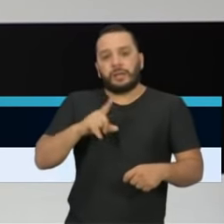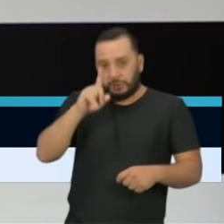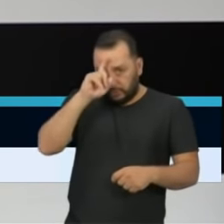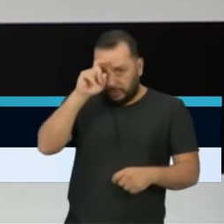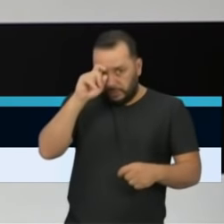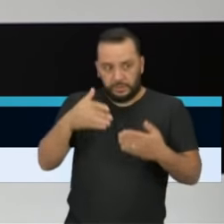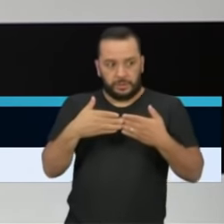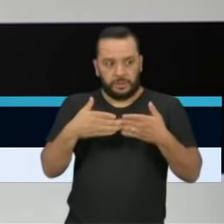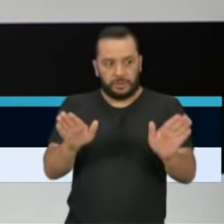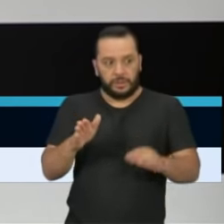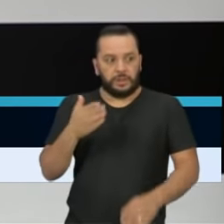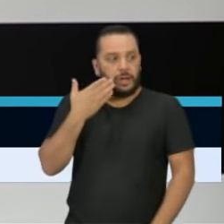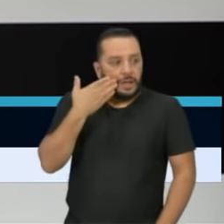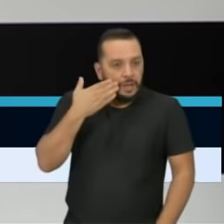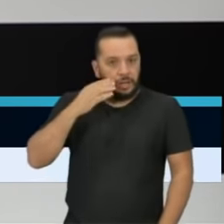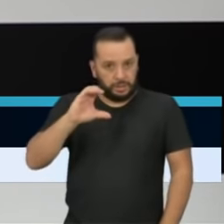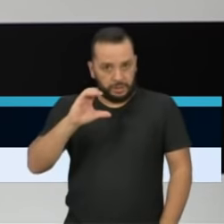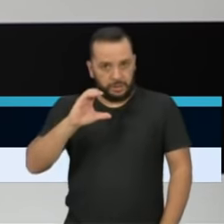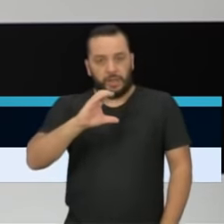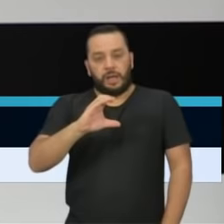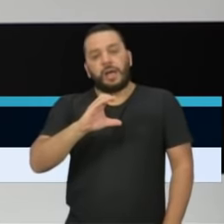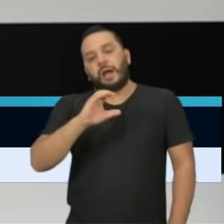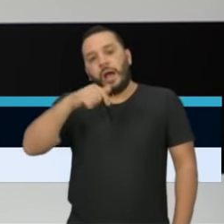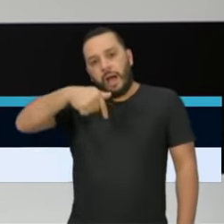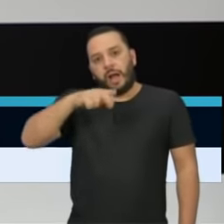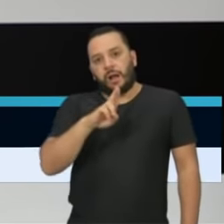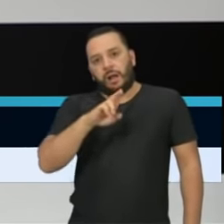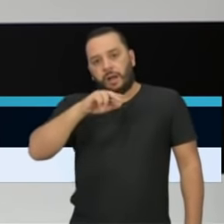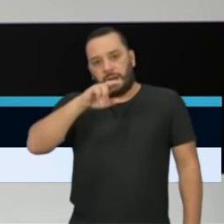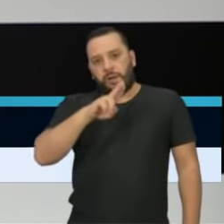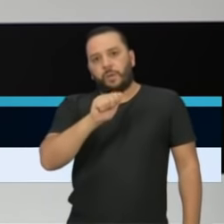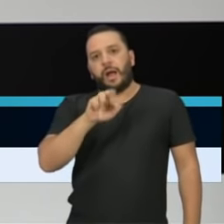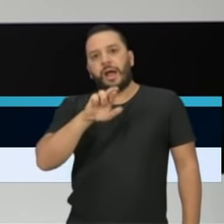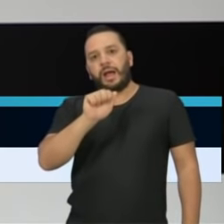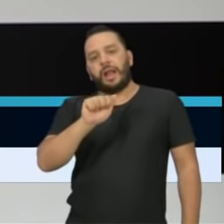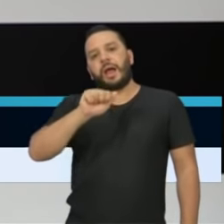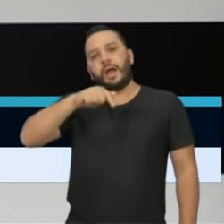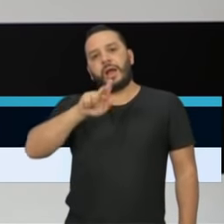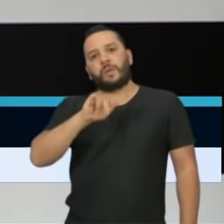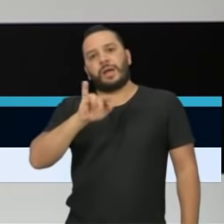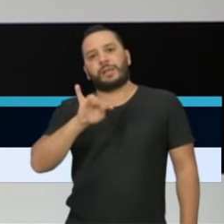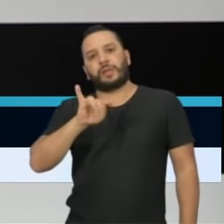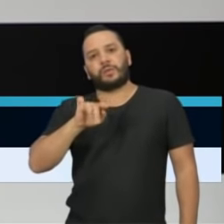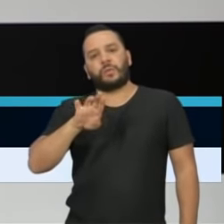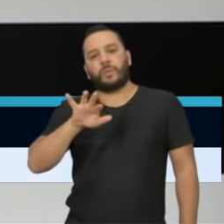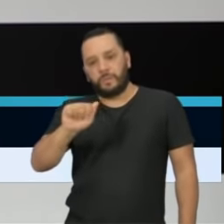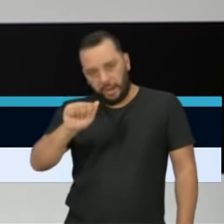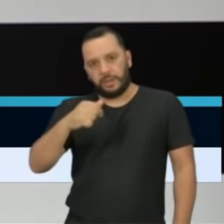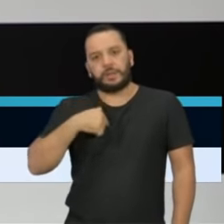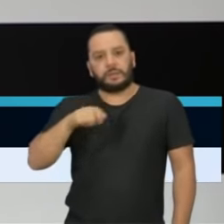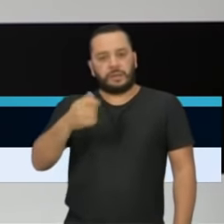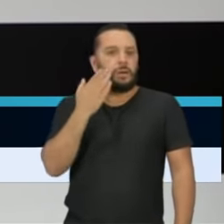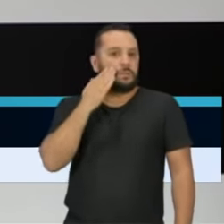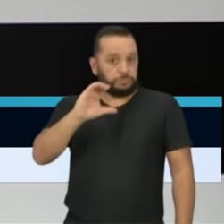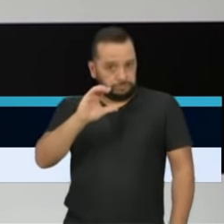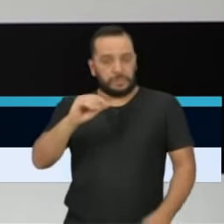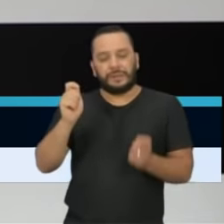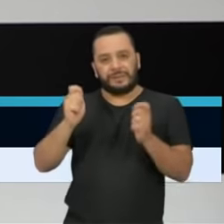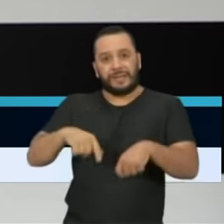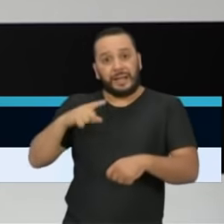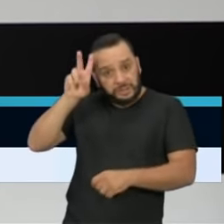litoral norte de São Paulo. Esse hospital estará operando já a partir do próximo dia 30 de março,